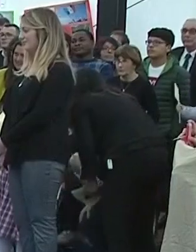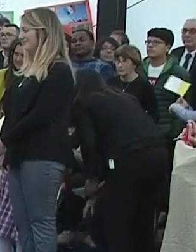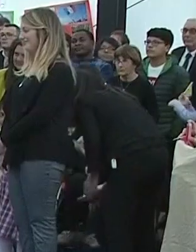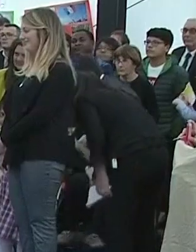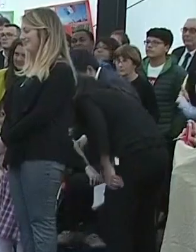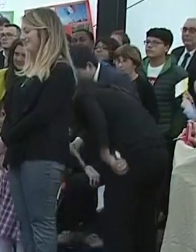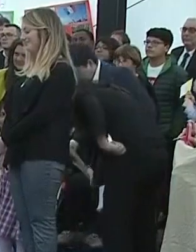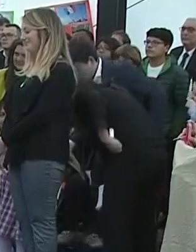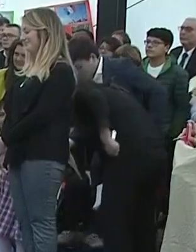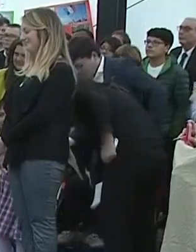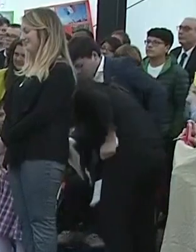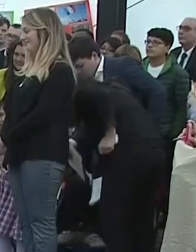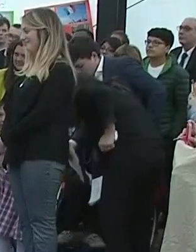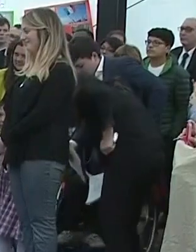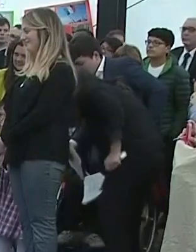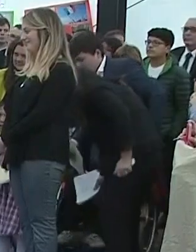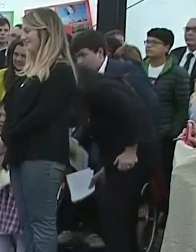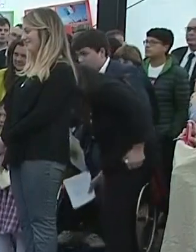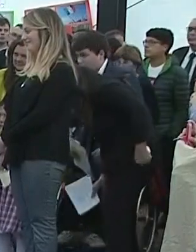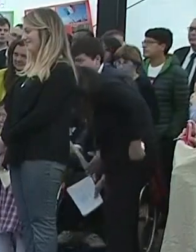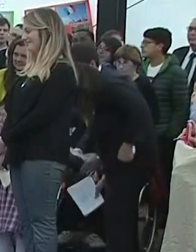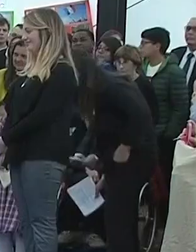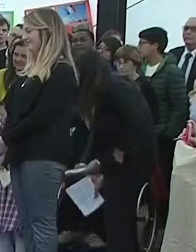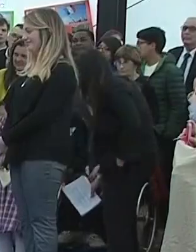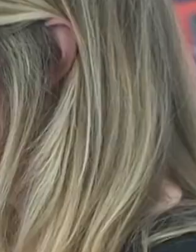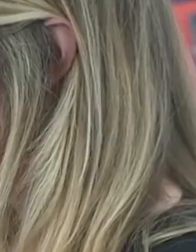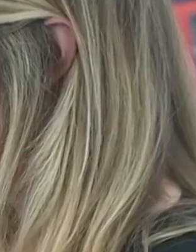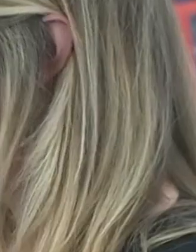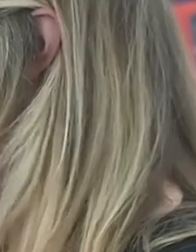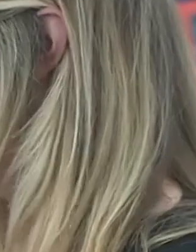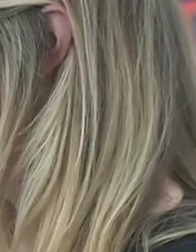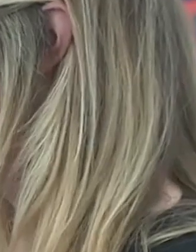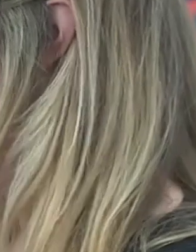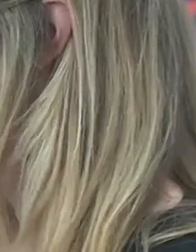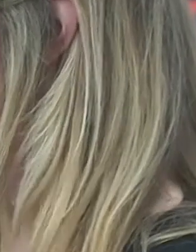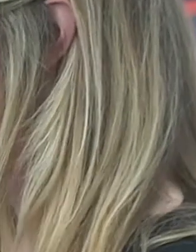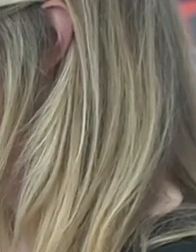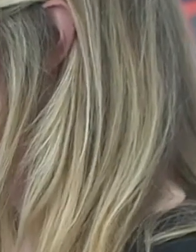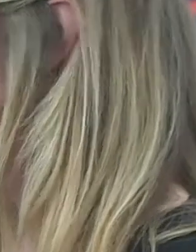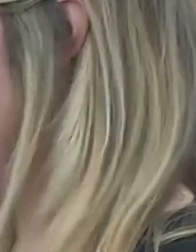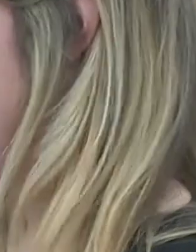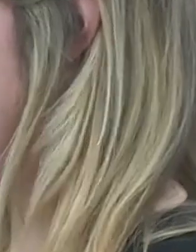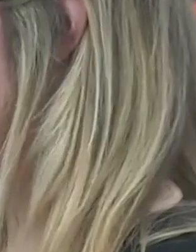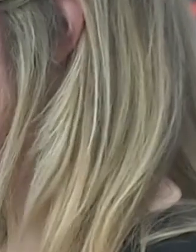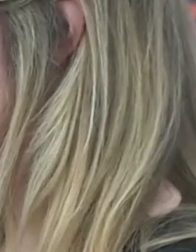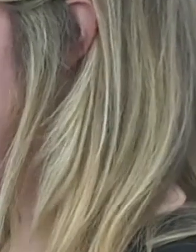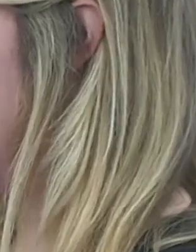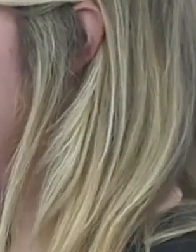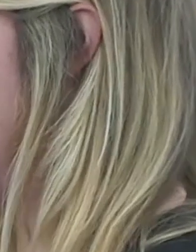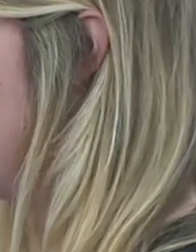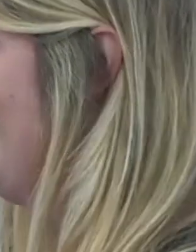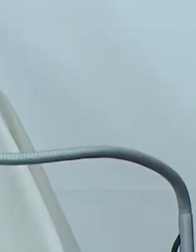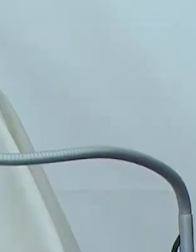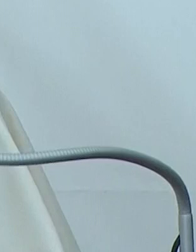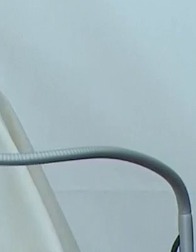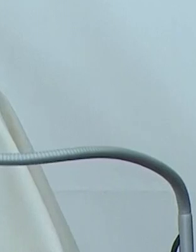dúvidas e sublinhou que estas são parte da vida da fé e que é preciso rezar nesses momentos.